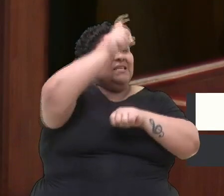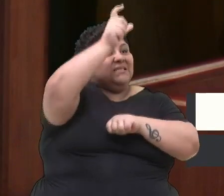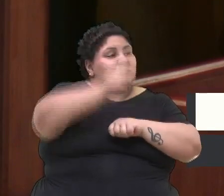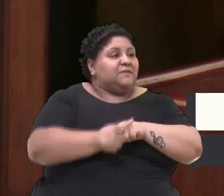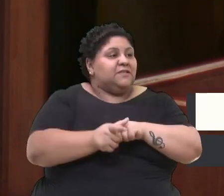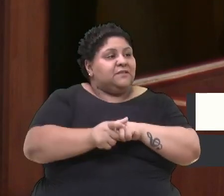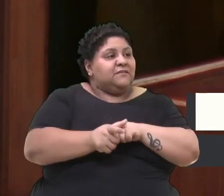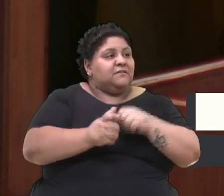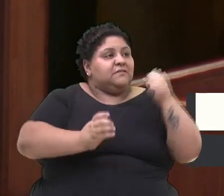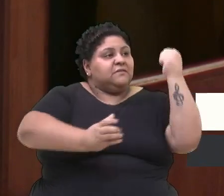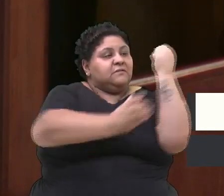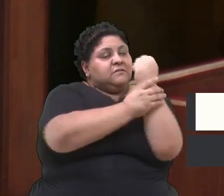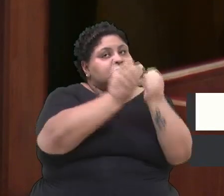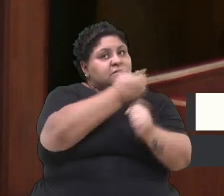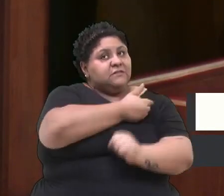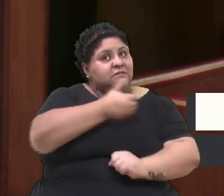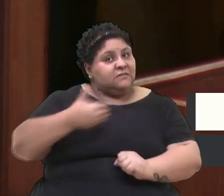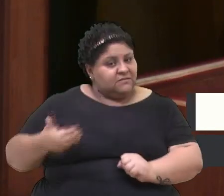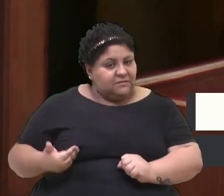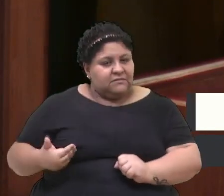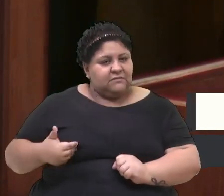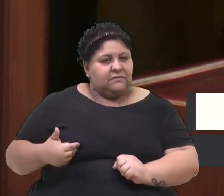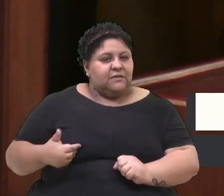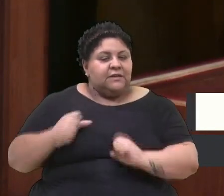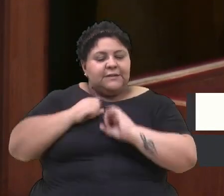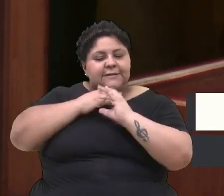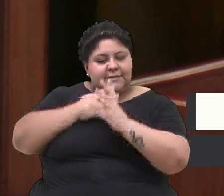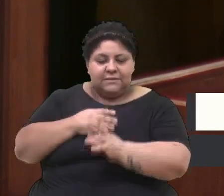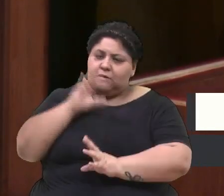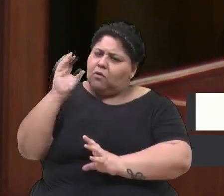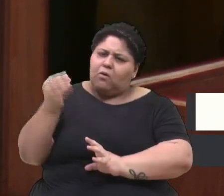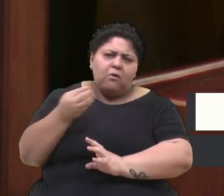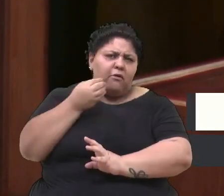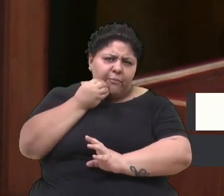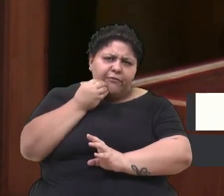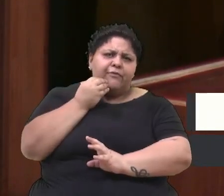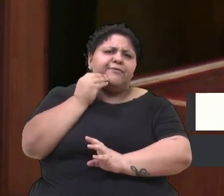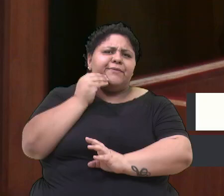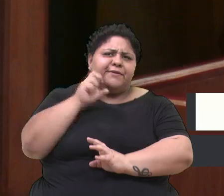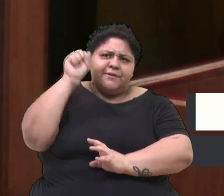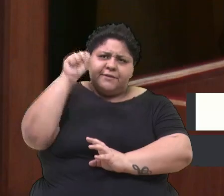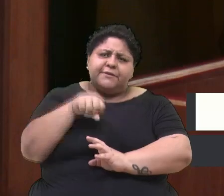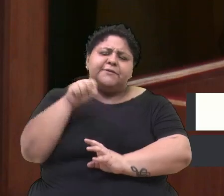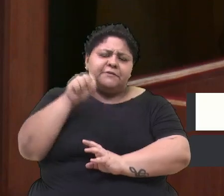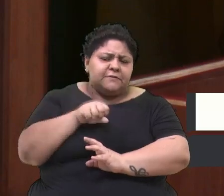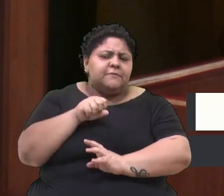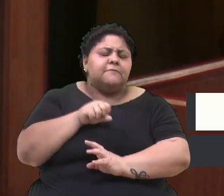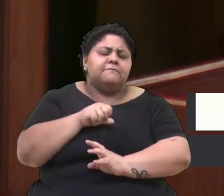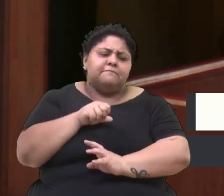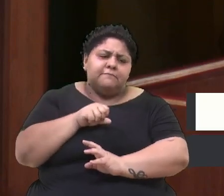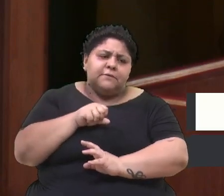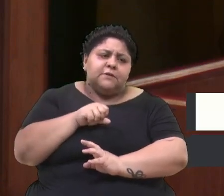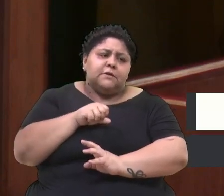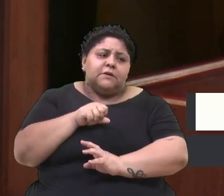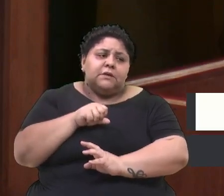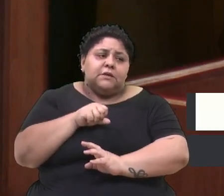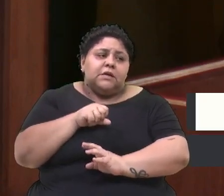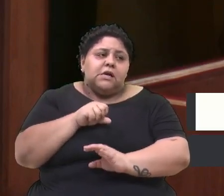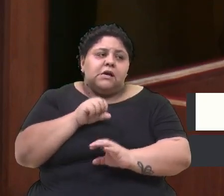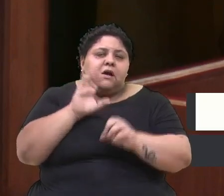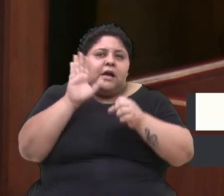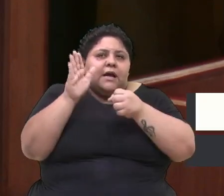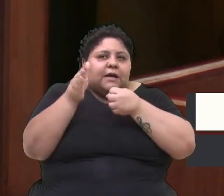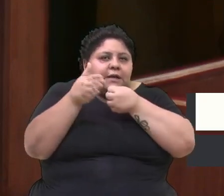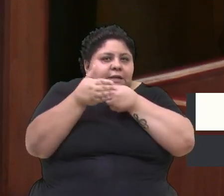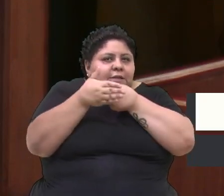segurança pública envolvidas nessa causa nobre, com certeza nós iremos coibir a questão